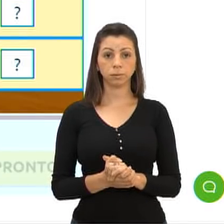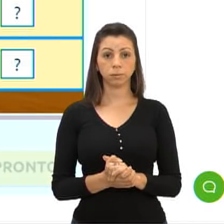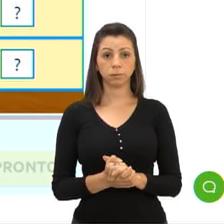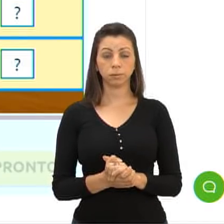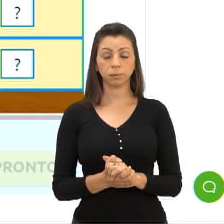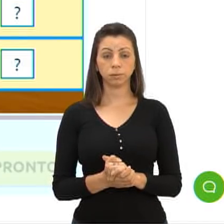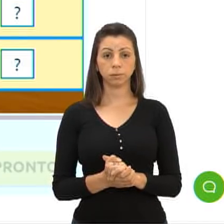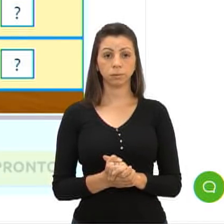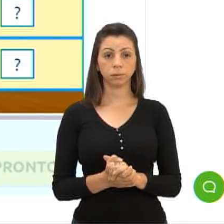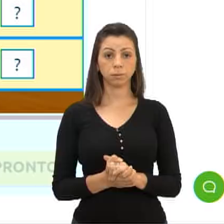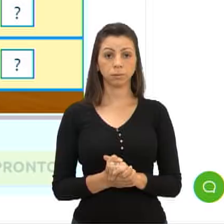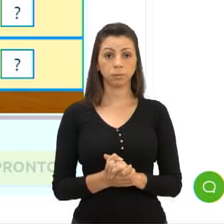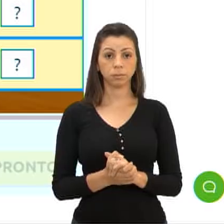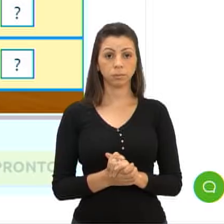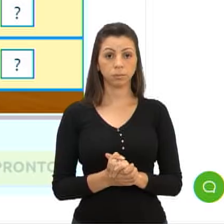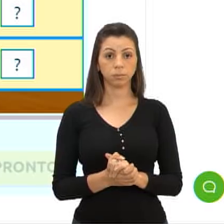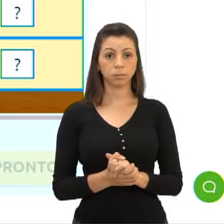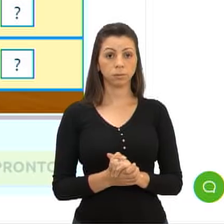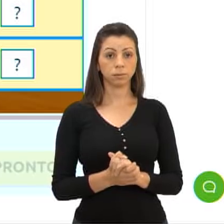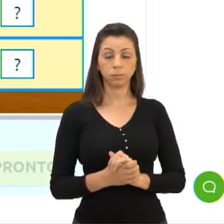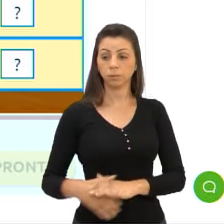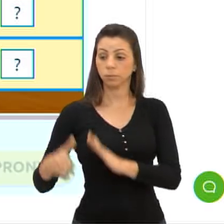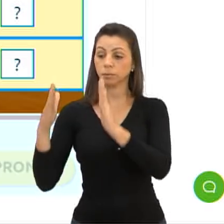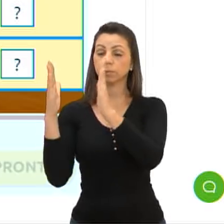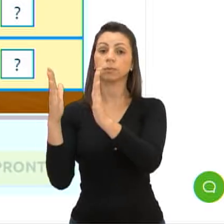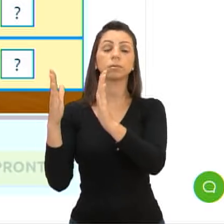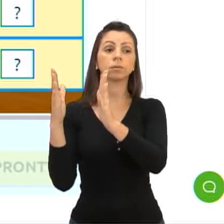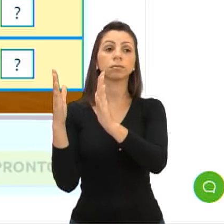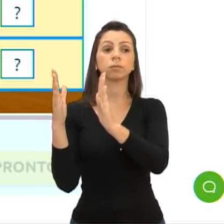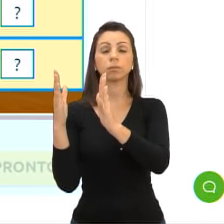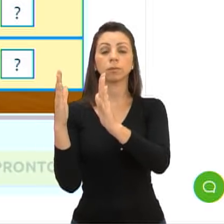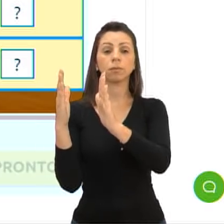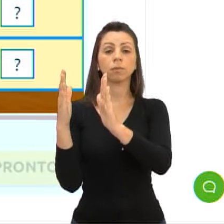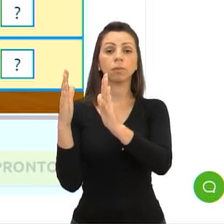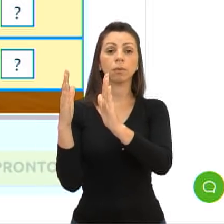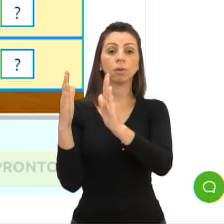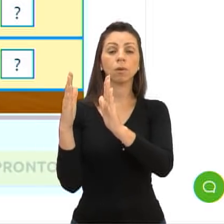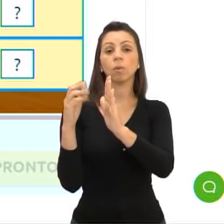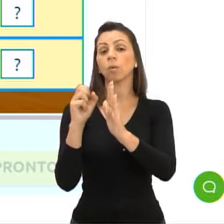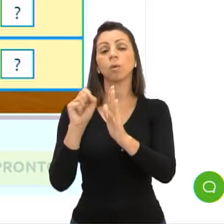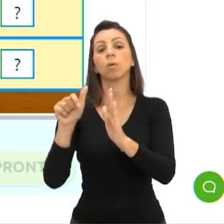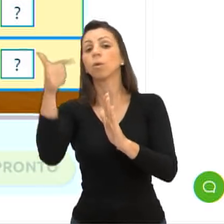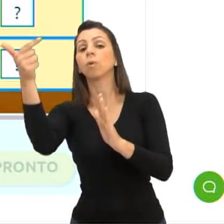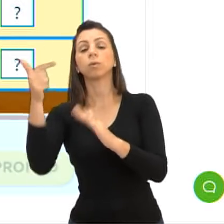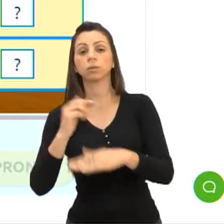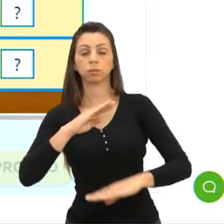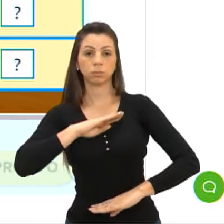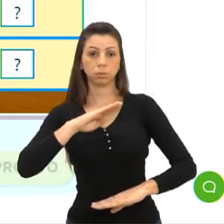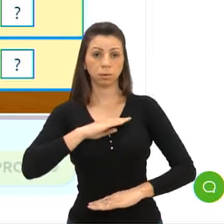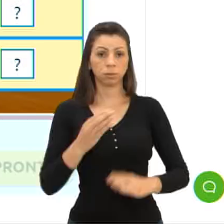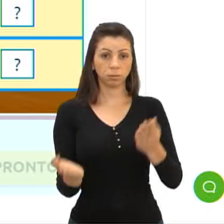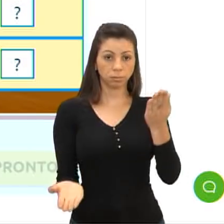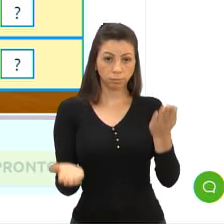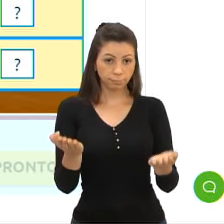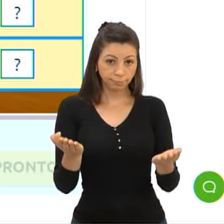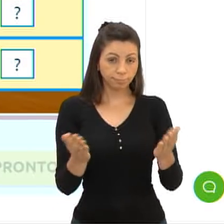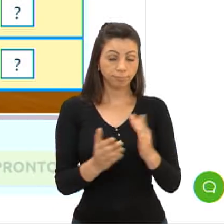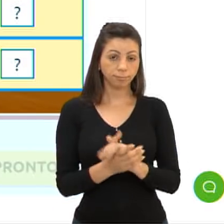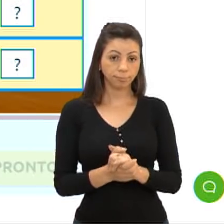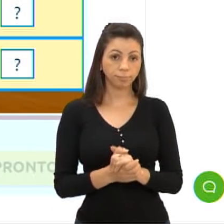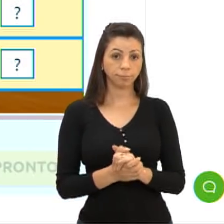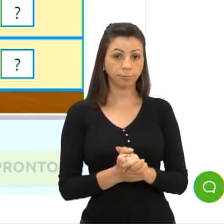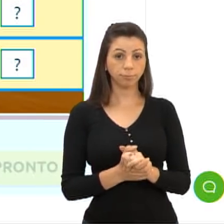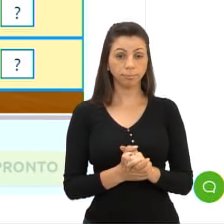No quadro seguinte, ele já vai informar para vocês uma outra situação de proporção, aonde